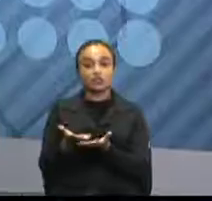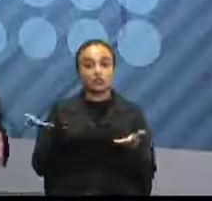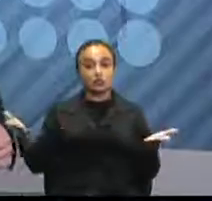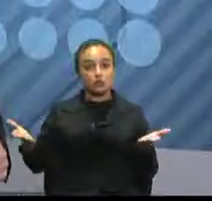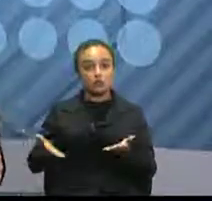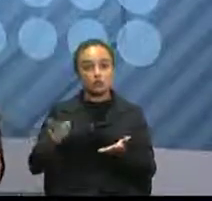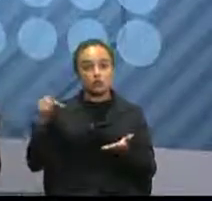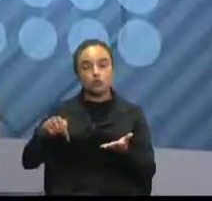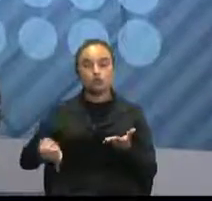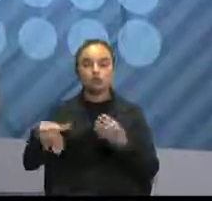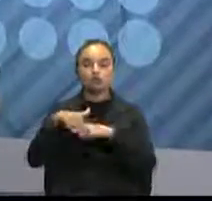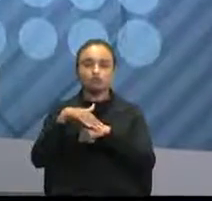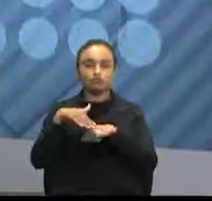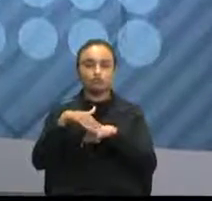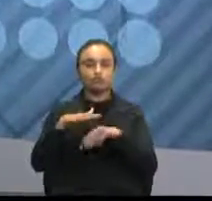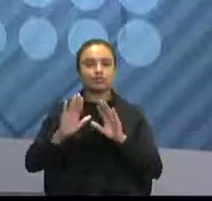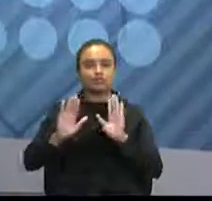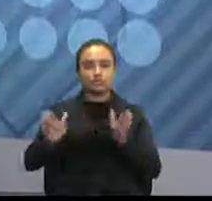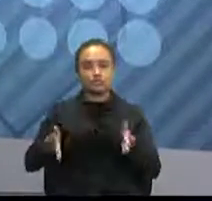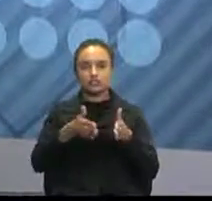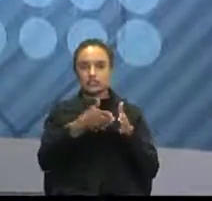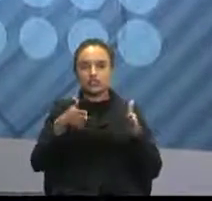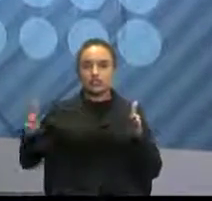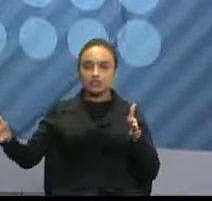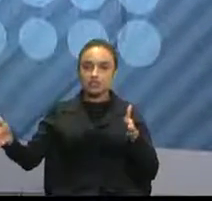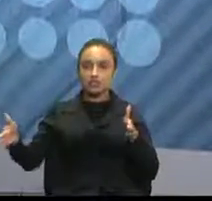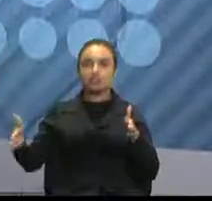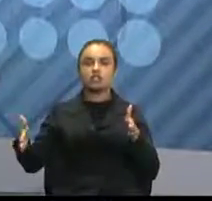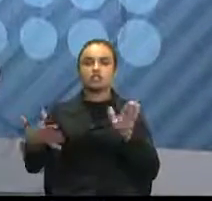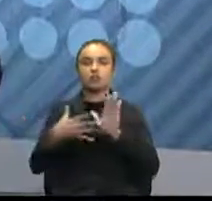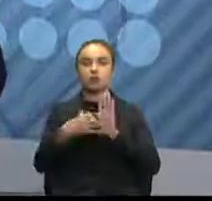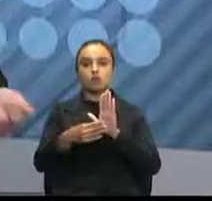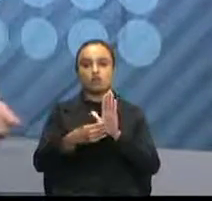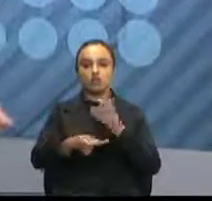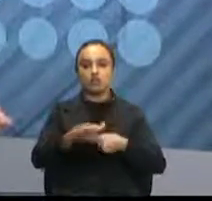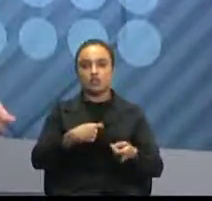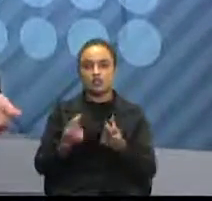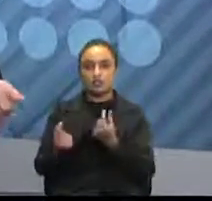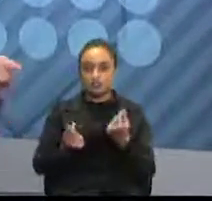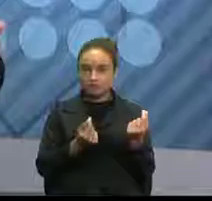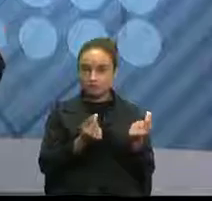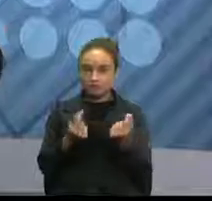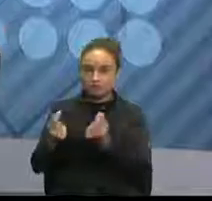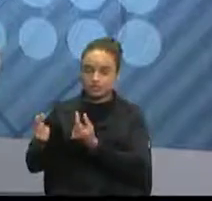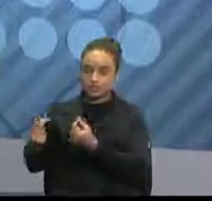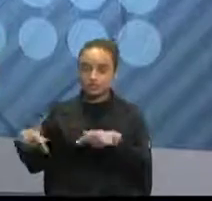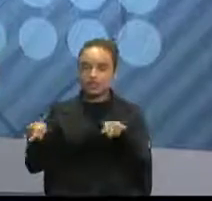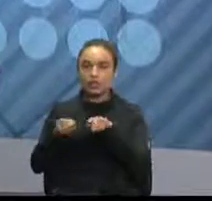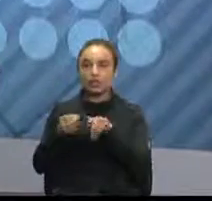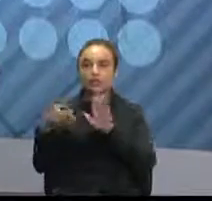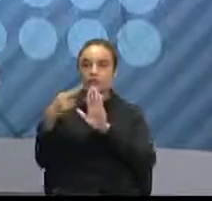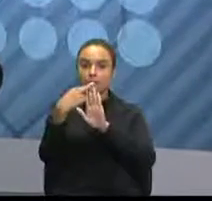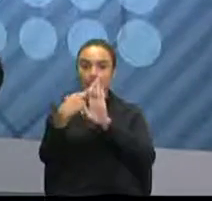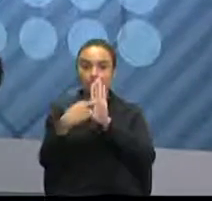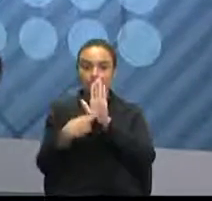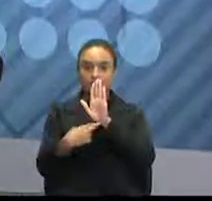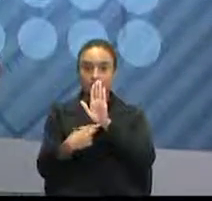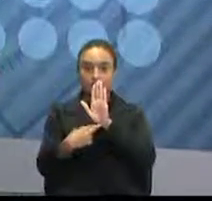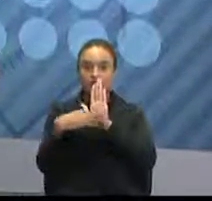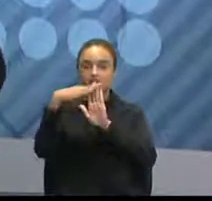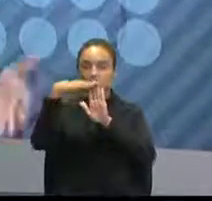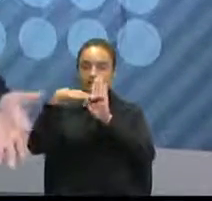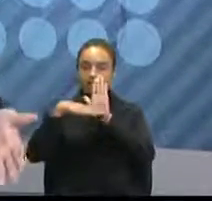já estudamos o sistema financeiro nacional falamos do sub sistema normativo e de intermediação